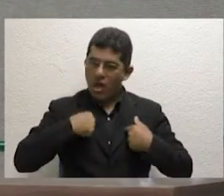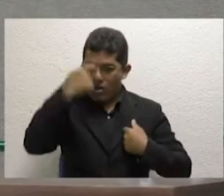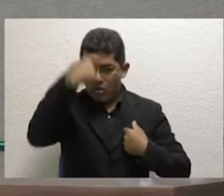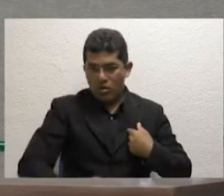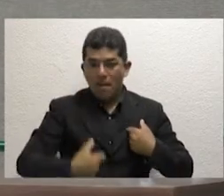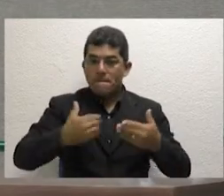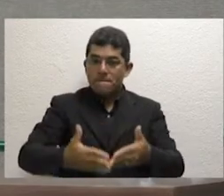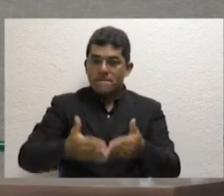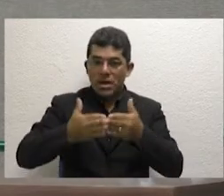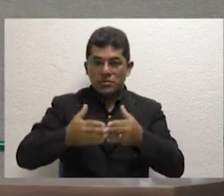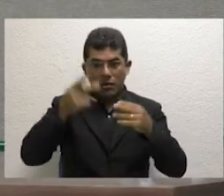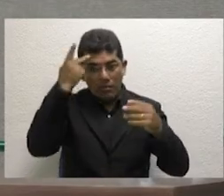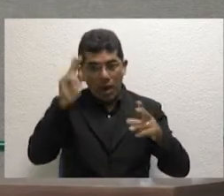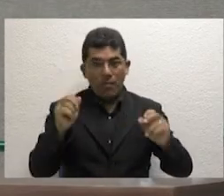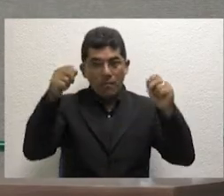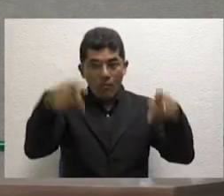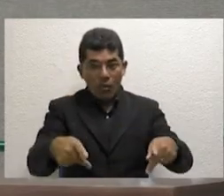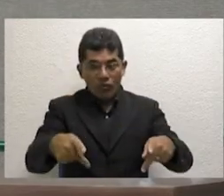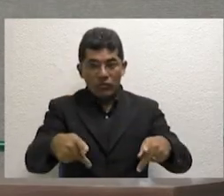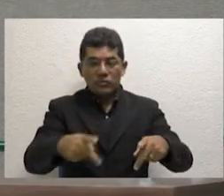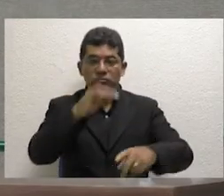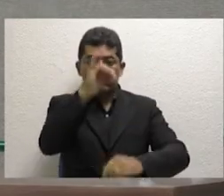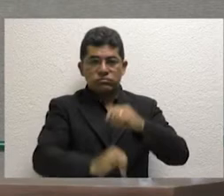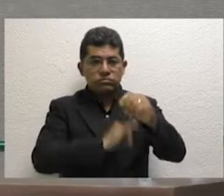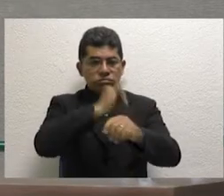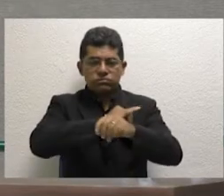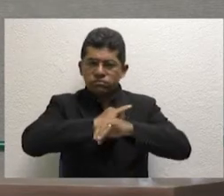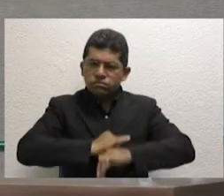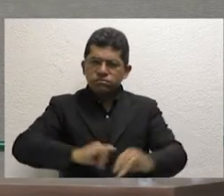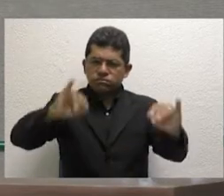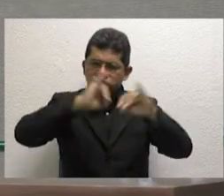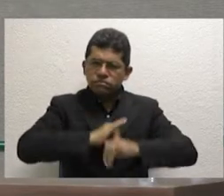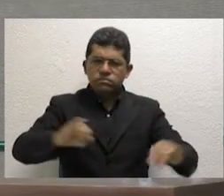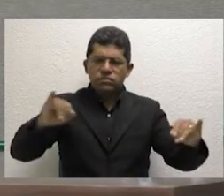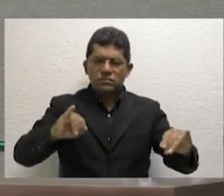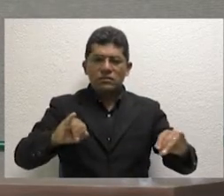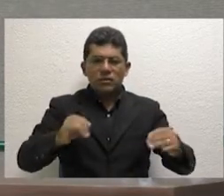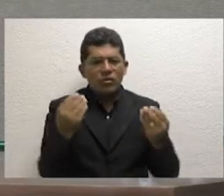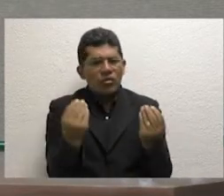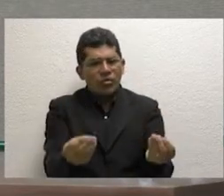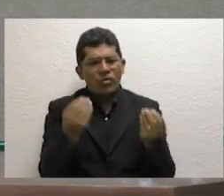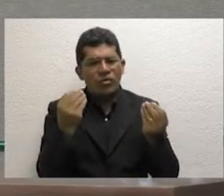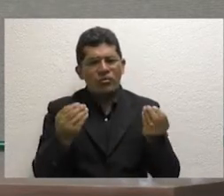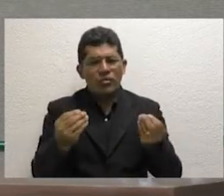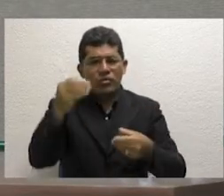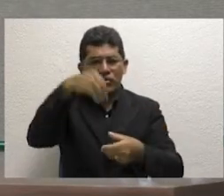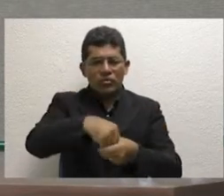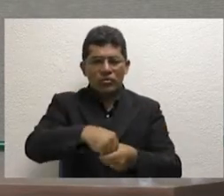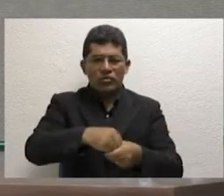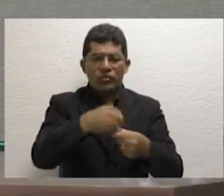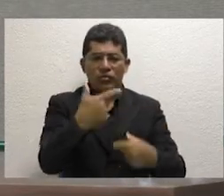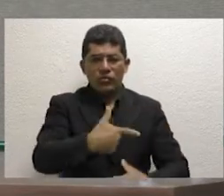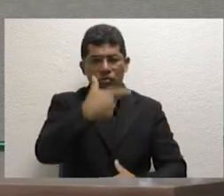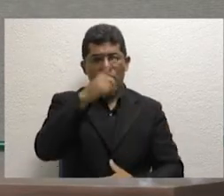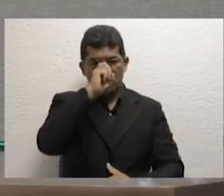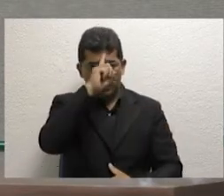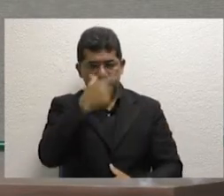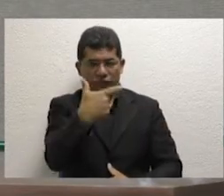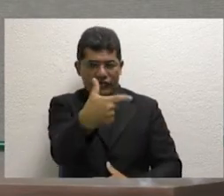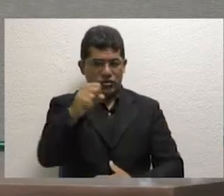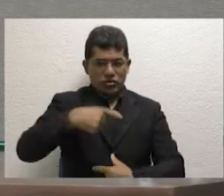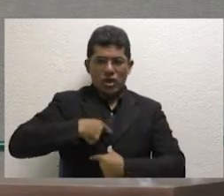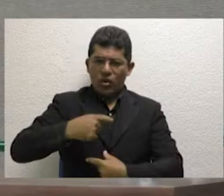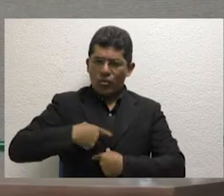informe pelas redes sociais em que pé está hoje o 28, o João Lúcio,